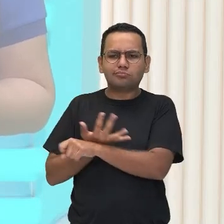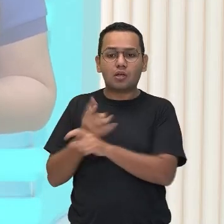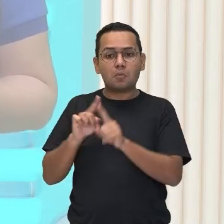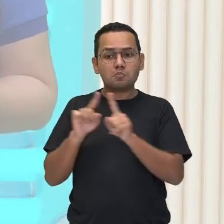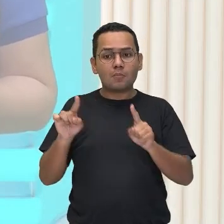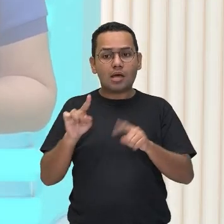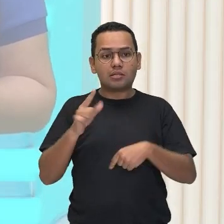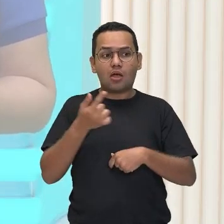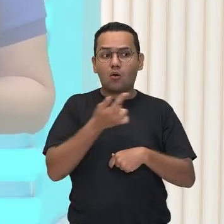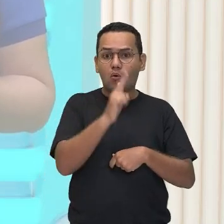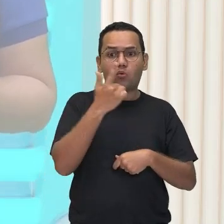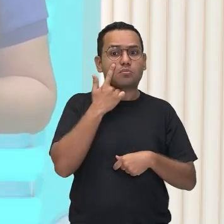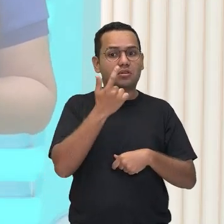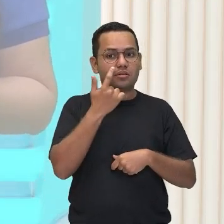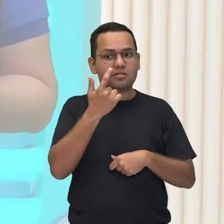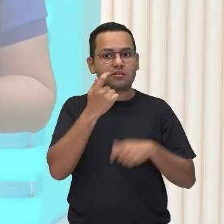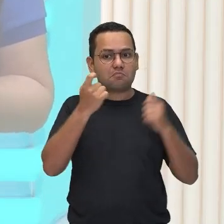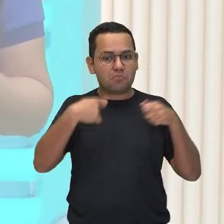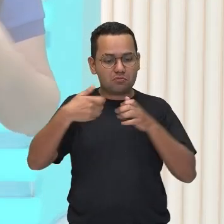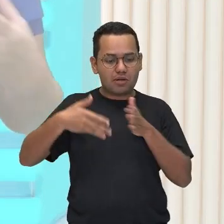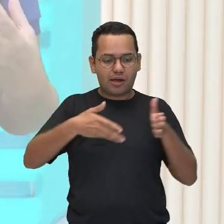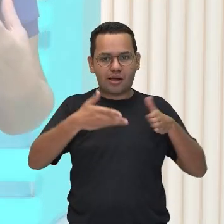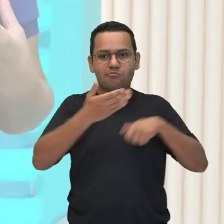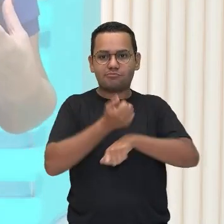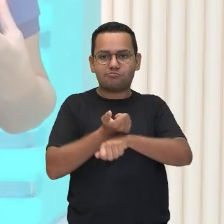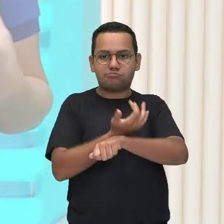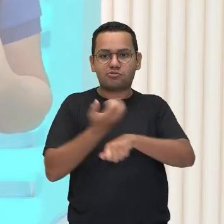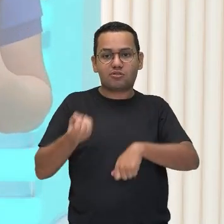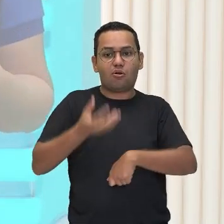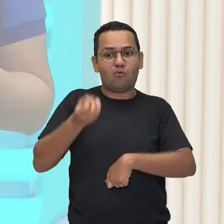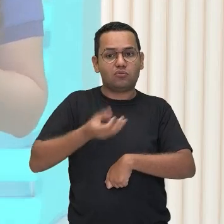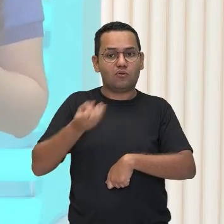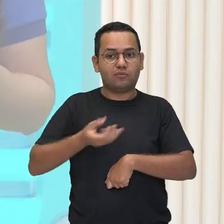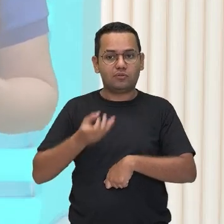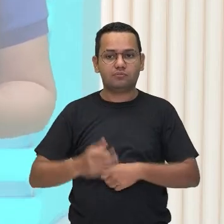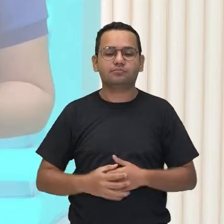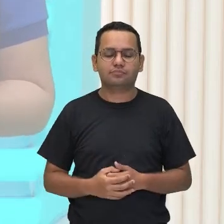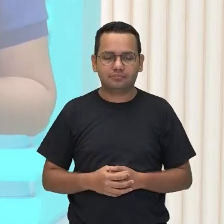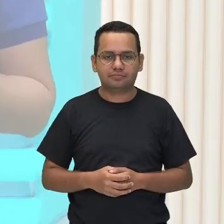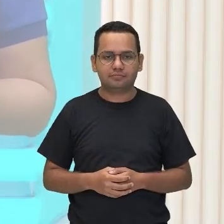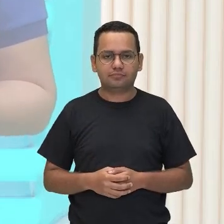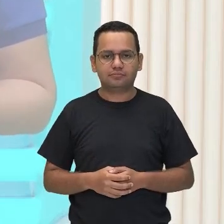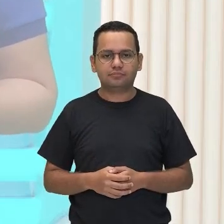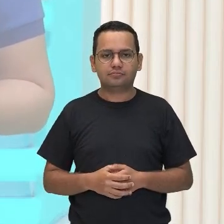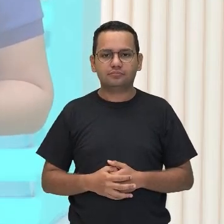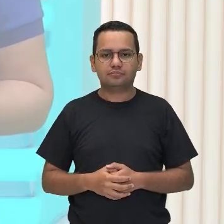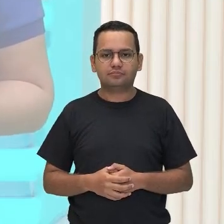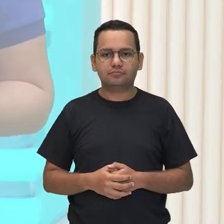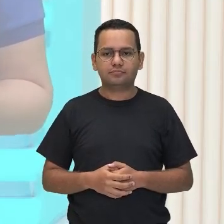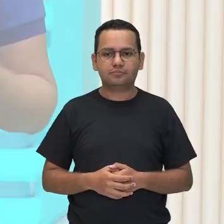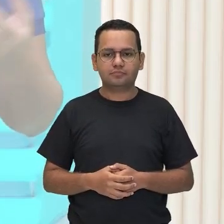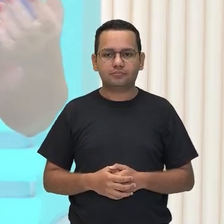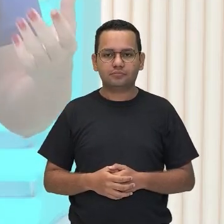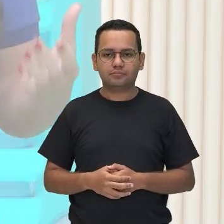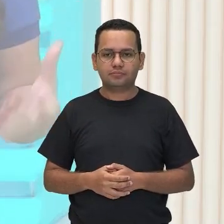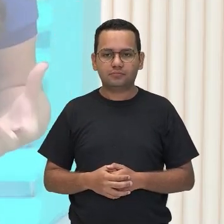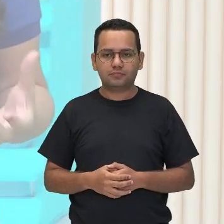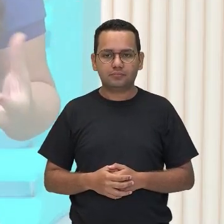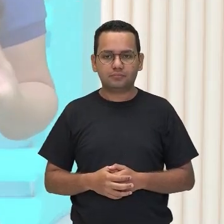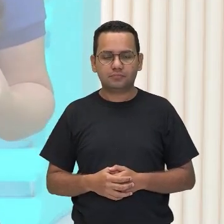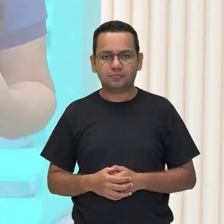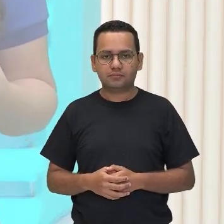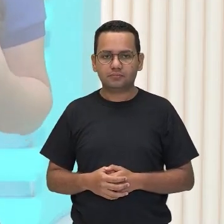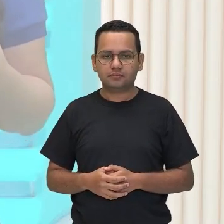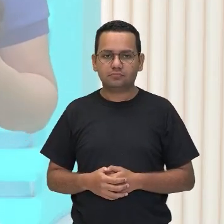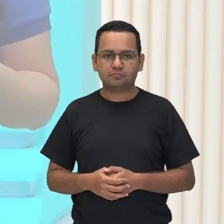eh é justamente um fator que faz com que a pessoa eh pratique determinadas atividades de Aventura também o contato